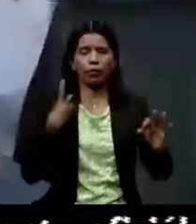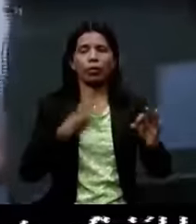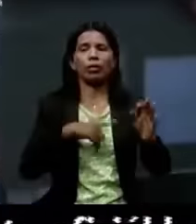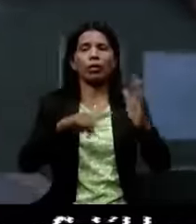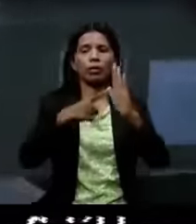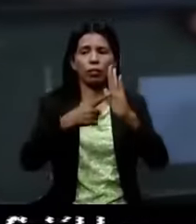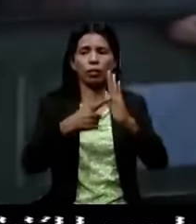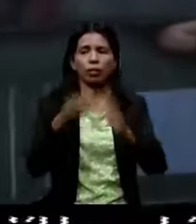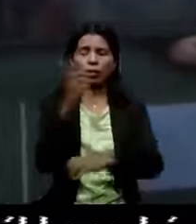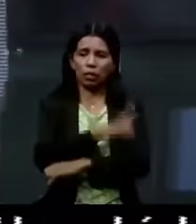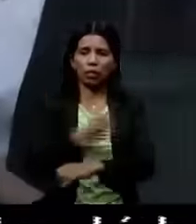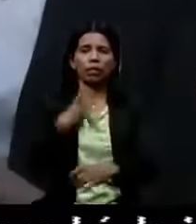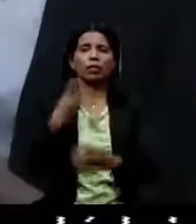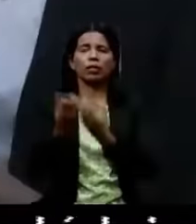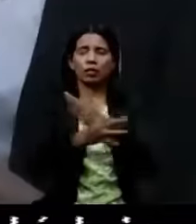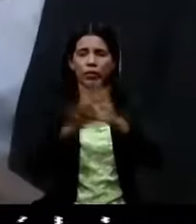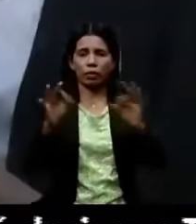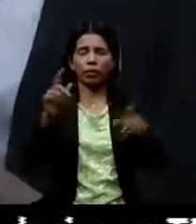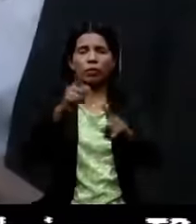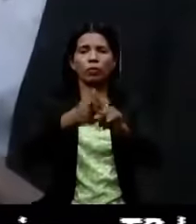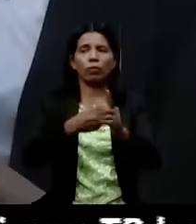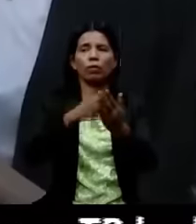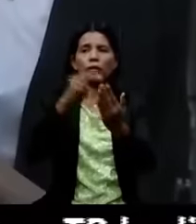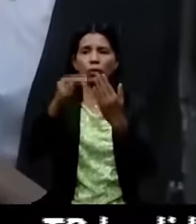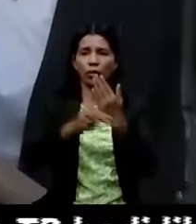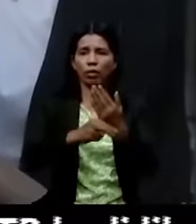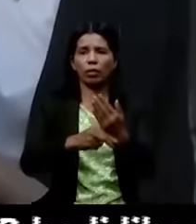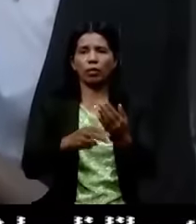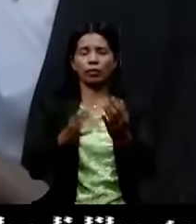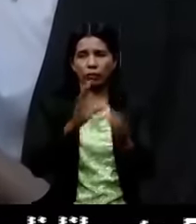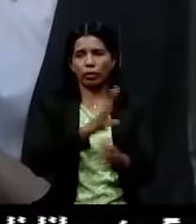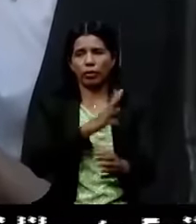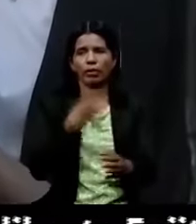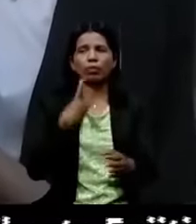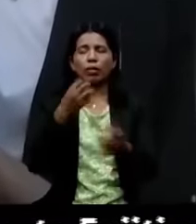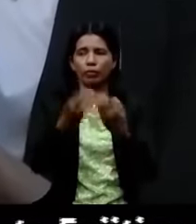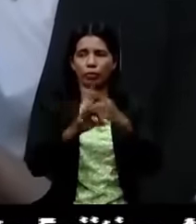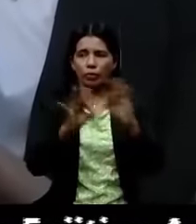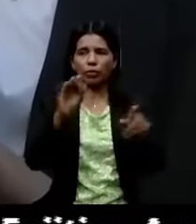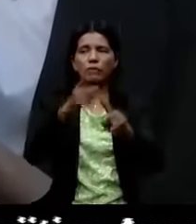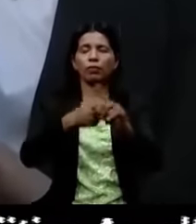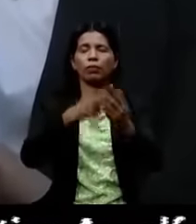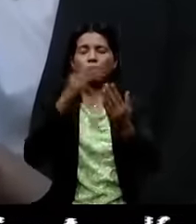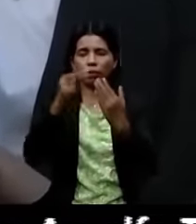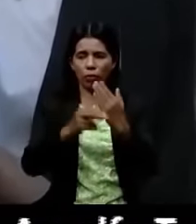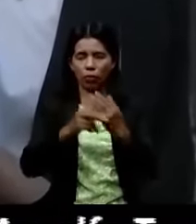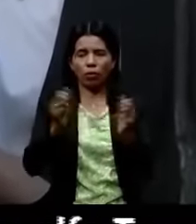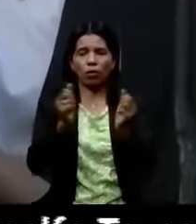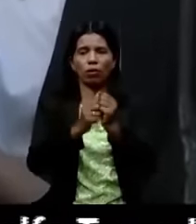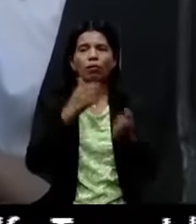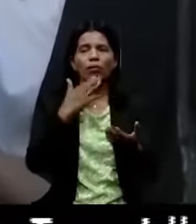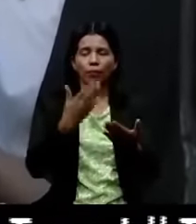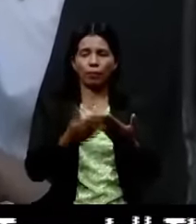ohing, ita remata iha fulan novembro. Espera ita bele remata fulan novembro ho bot hotu diak.